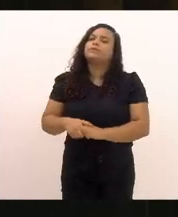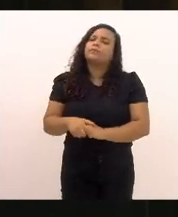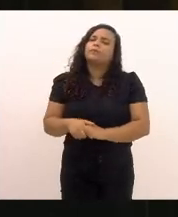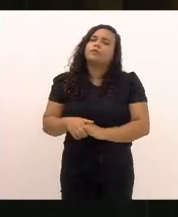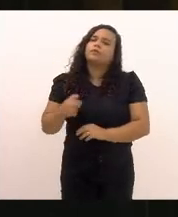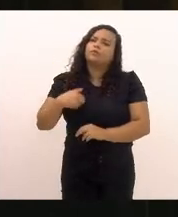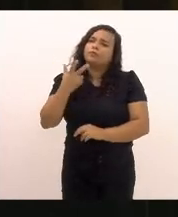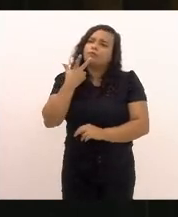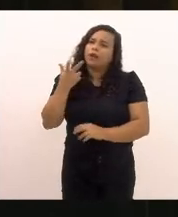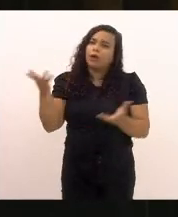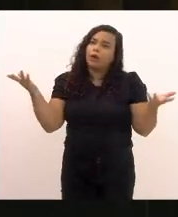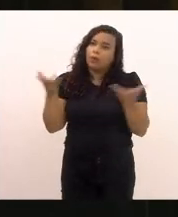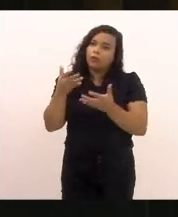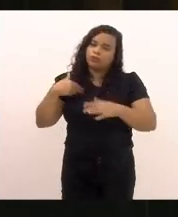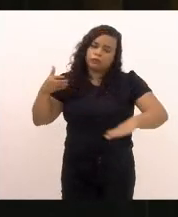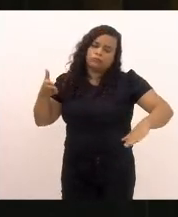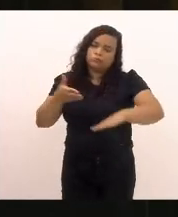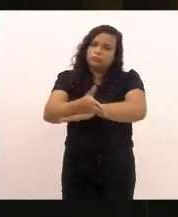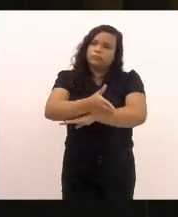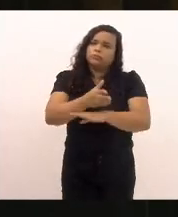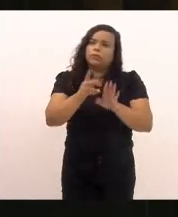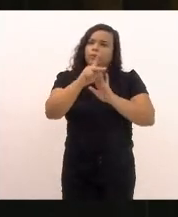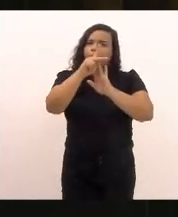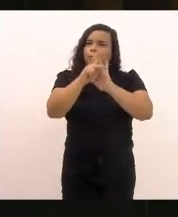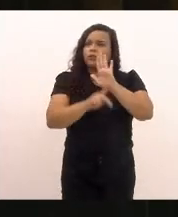entrei hoje com um projeto de lei